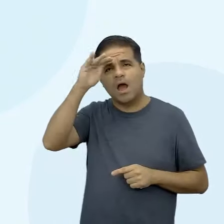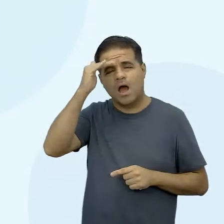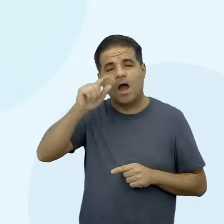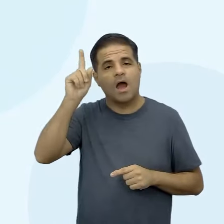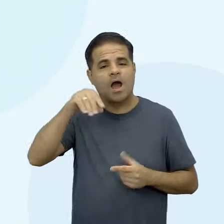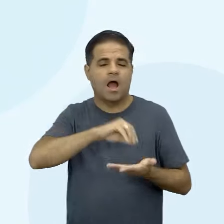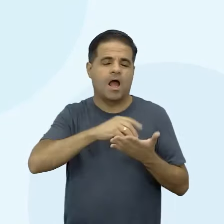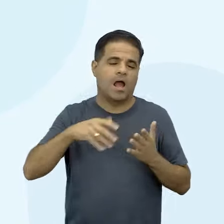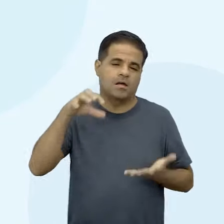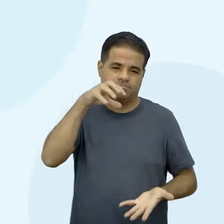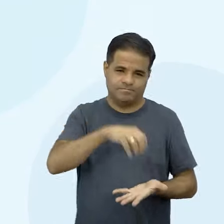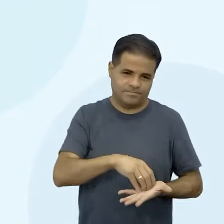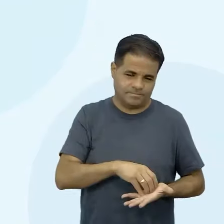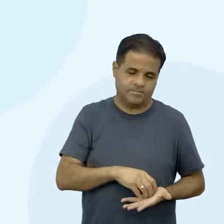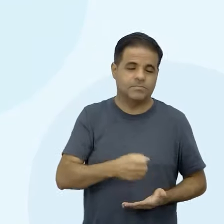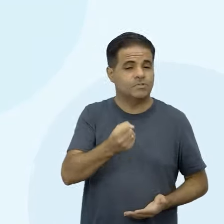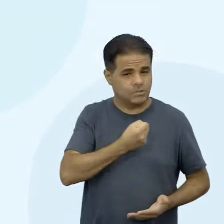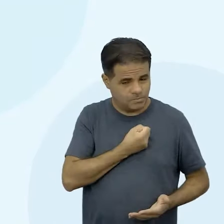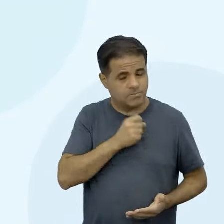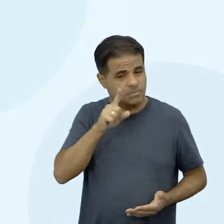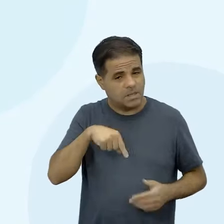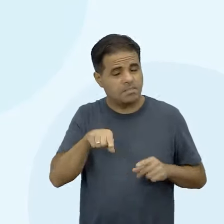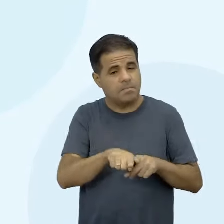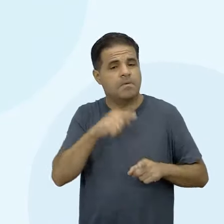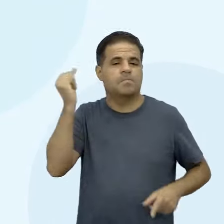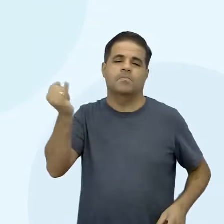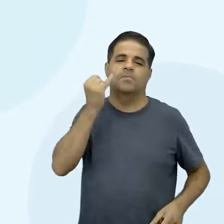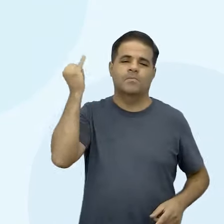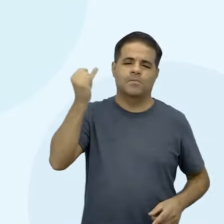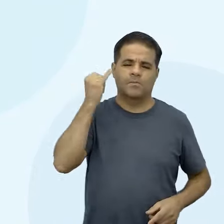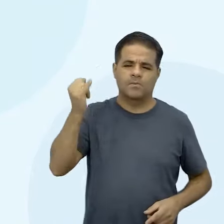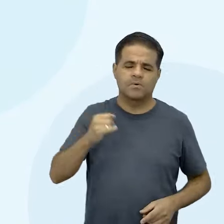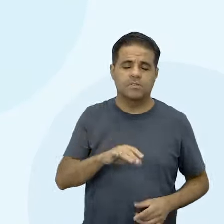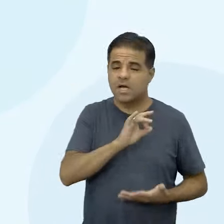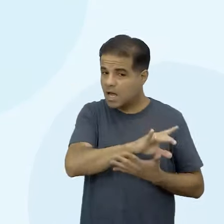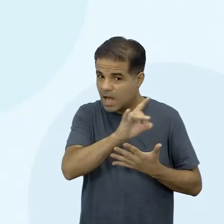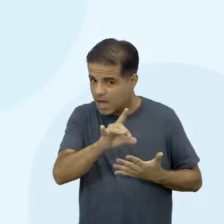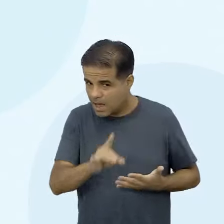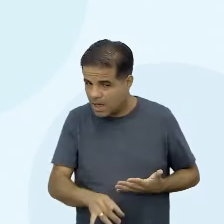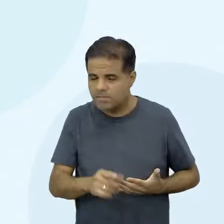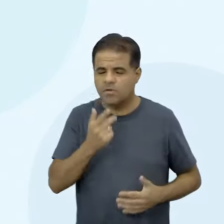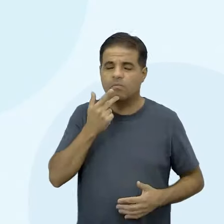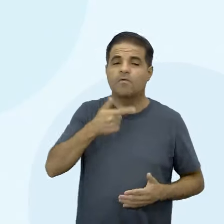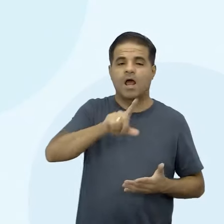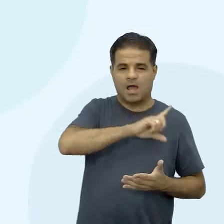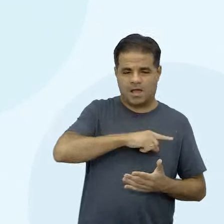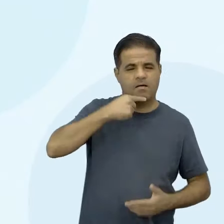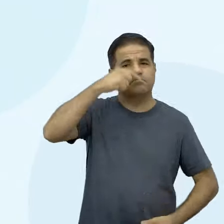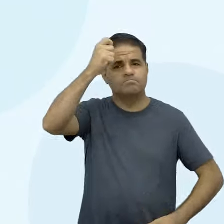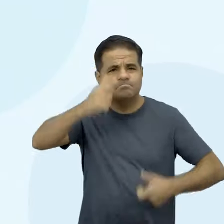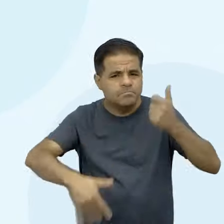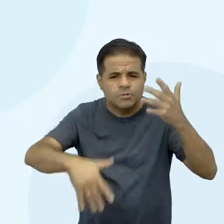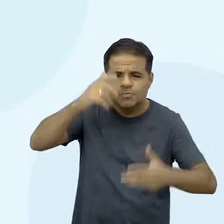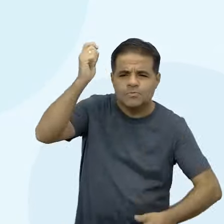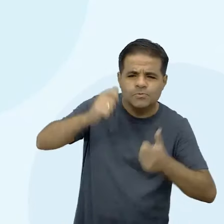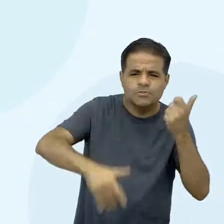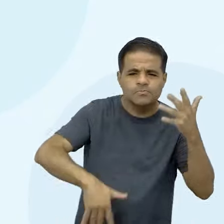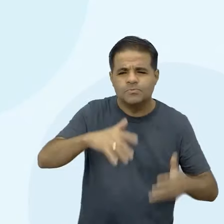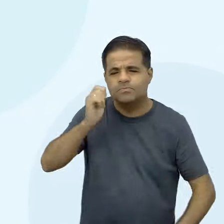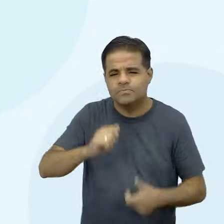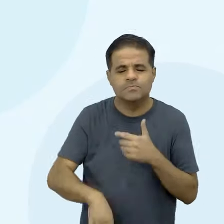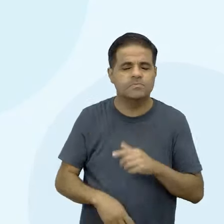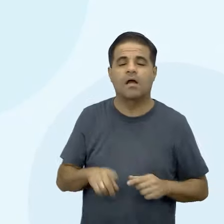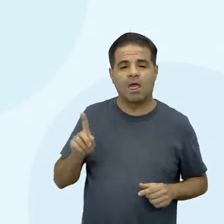essa unidade curricular, números também importam, tá? Cada componente, como eu falei já anteriormente, mas reforçando